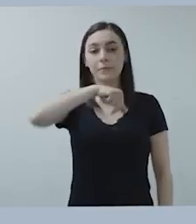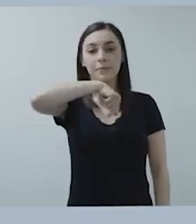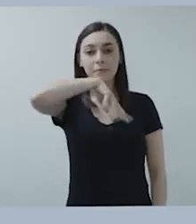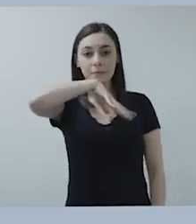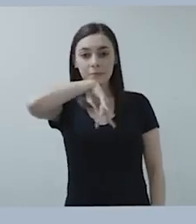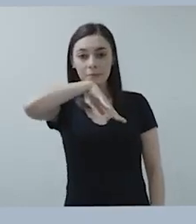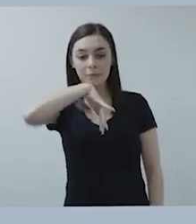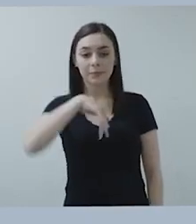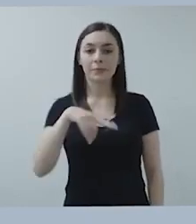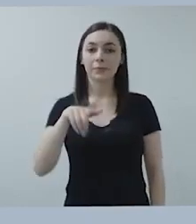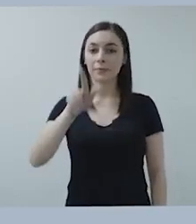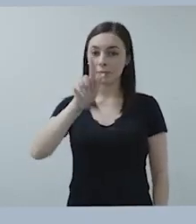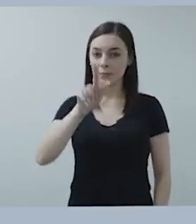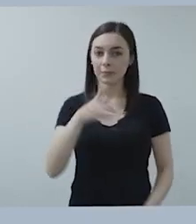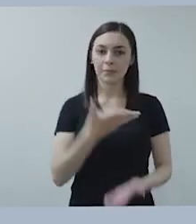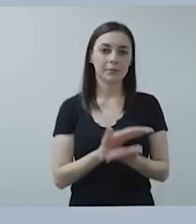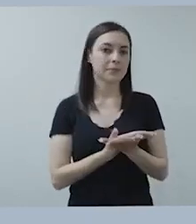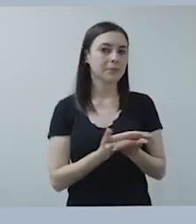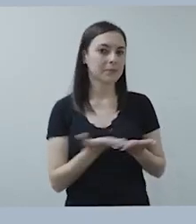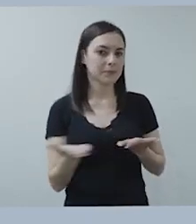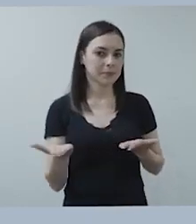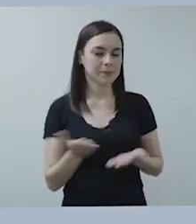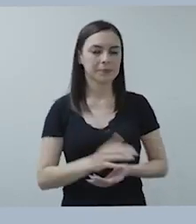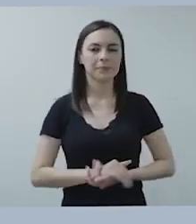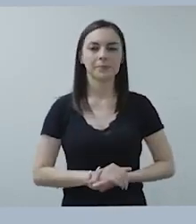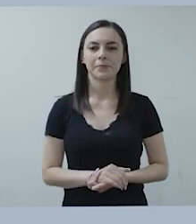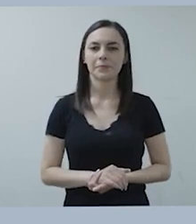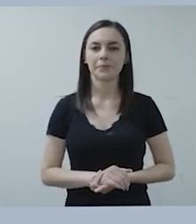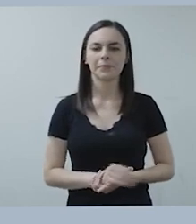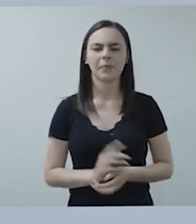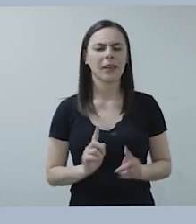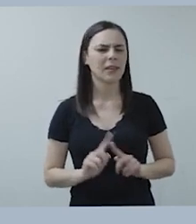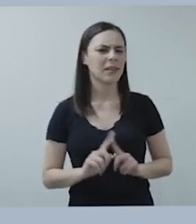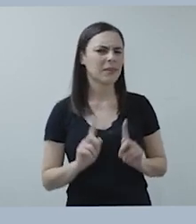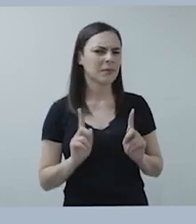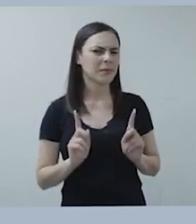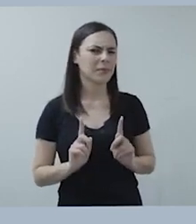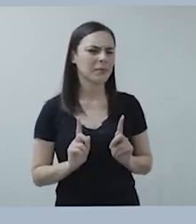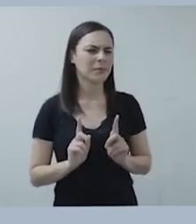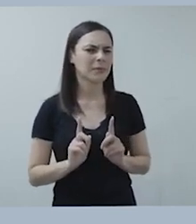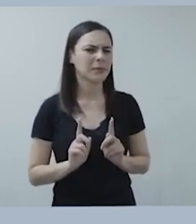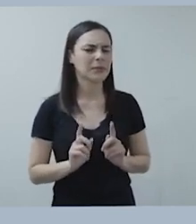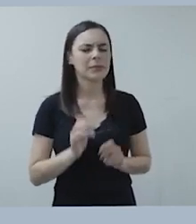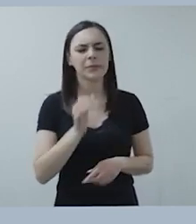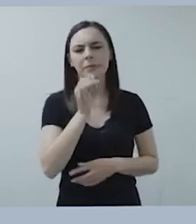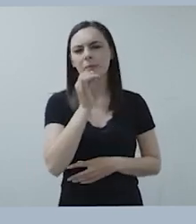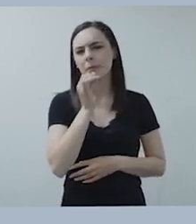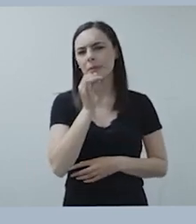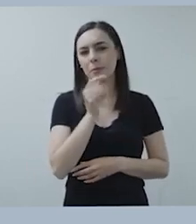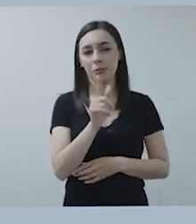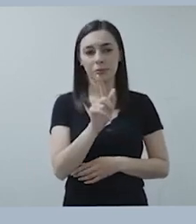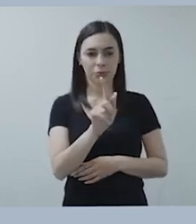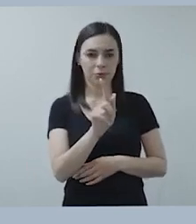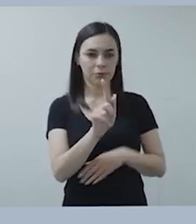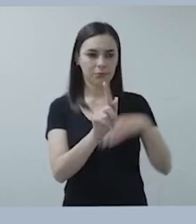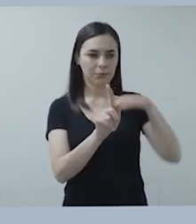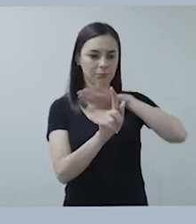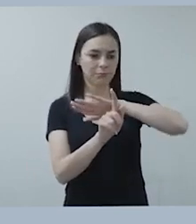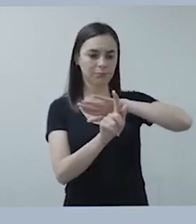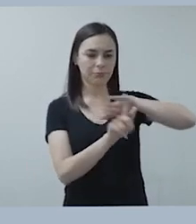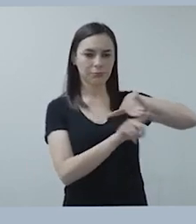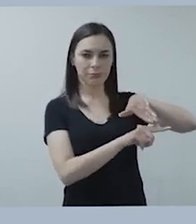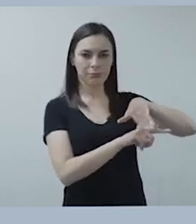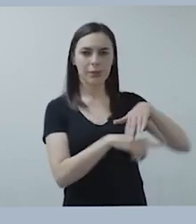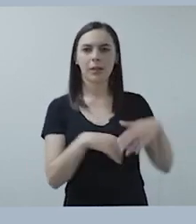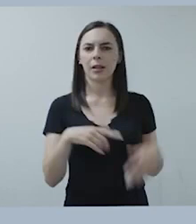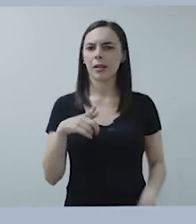começa com a letra G. Mas será que se eu tirar a letra G,